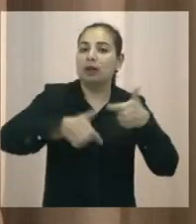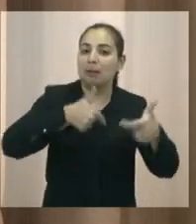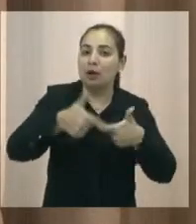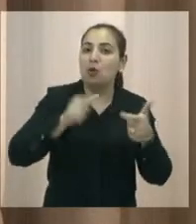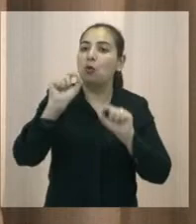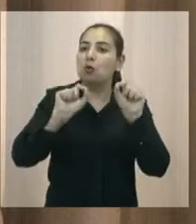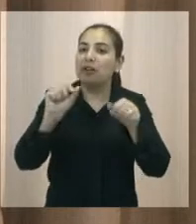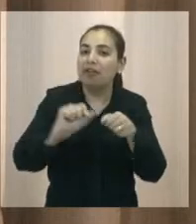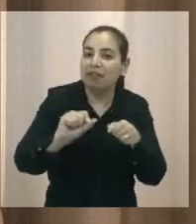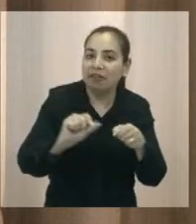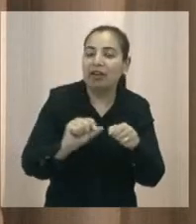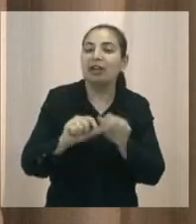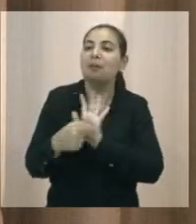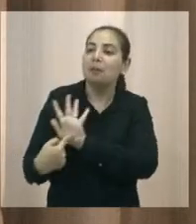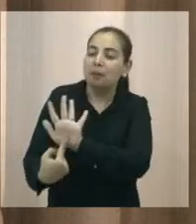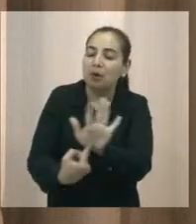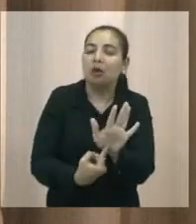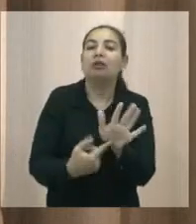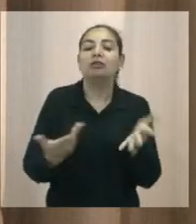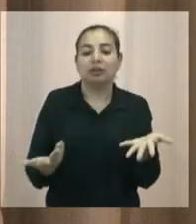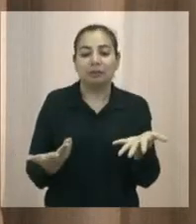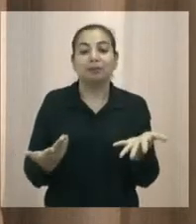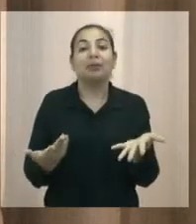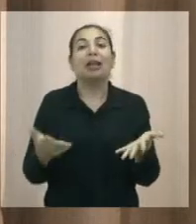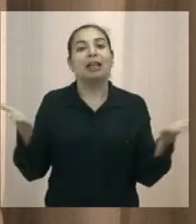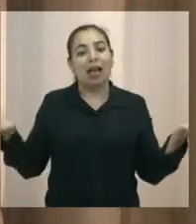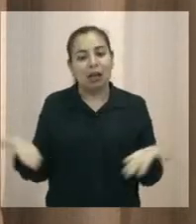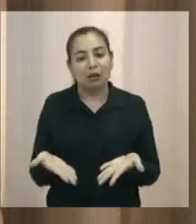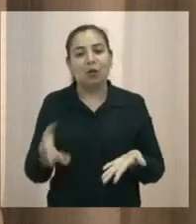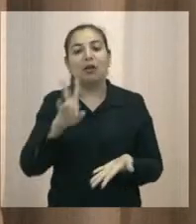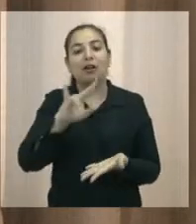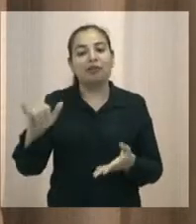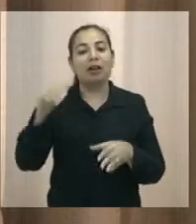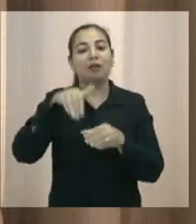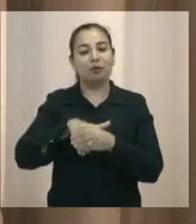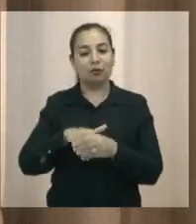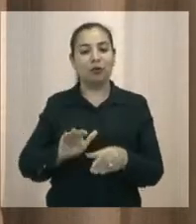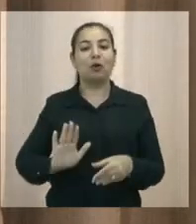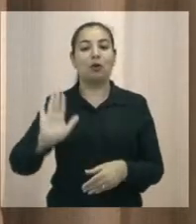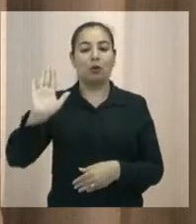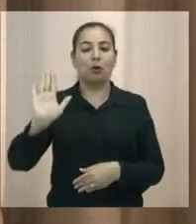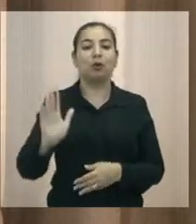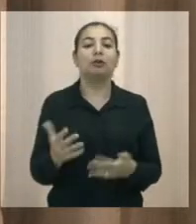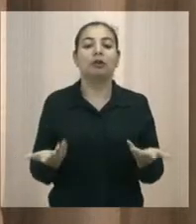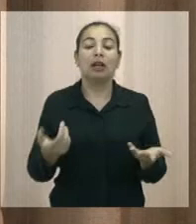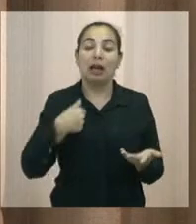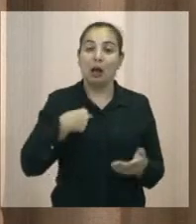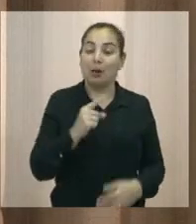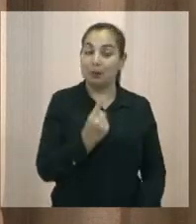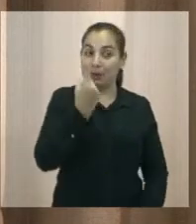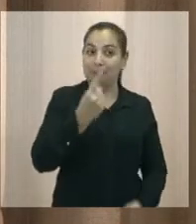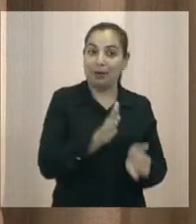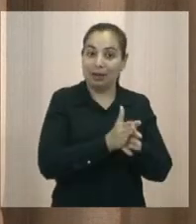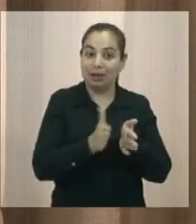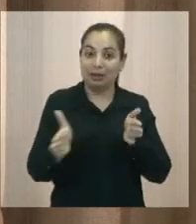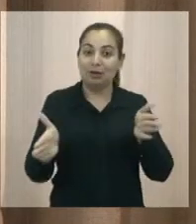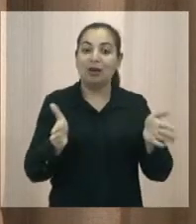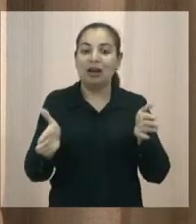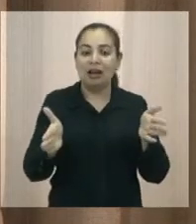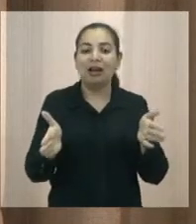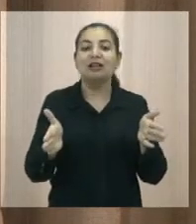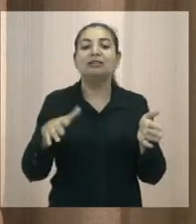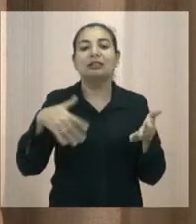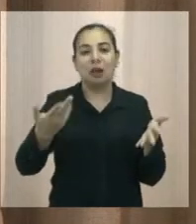um desafio, né, a primeira vez que eu vou passar por essa experiência, porque esse é o meu primeiro mandato, então eu disputo